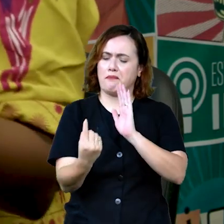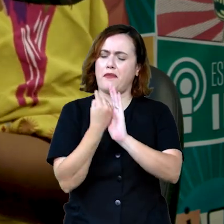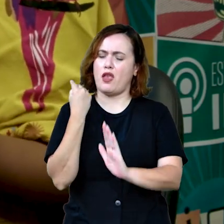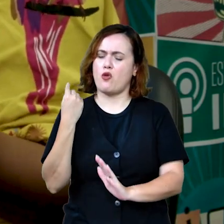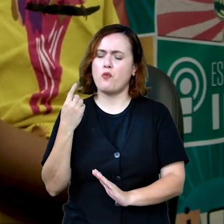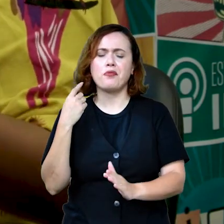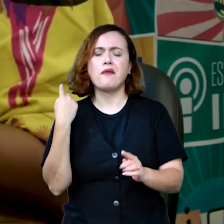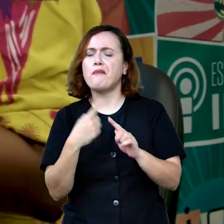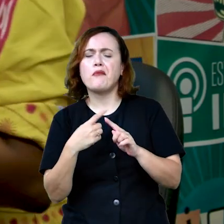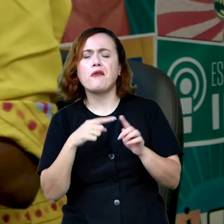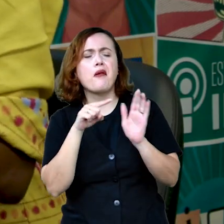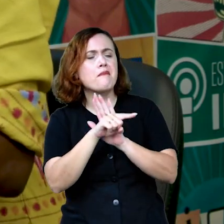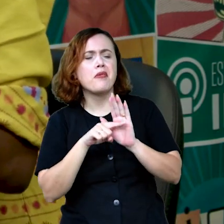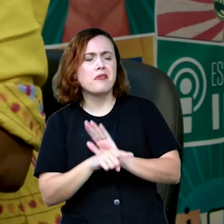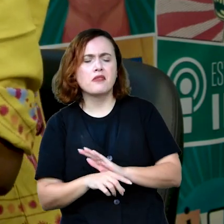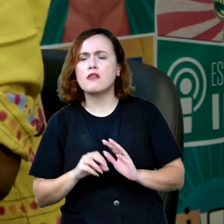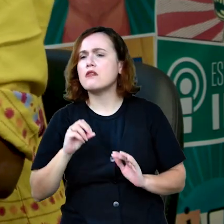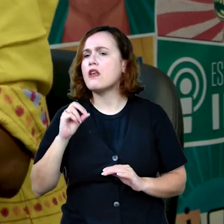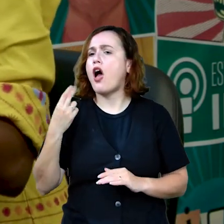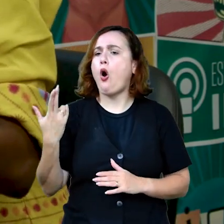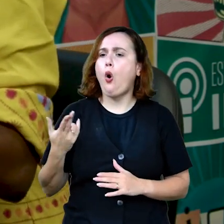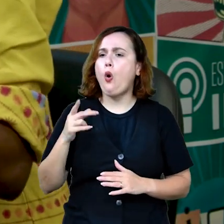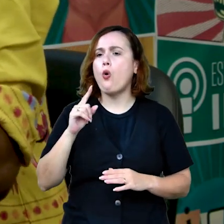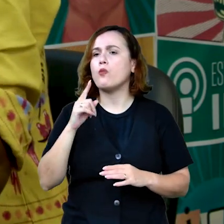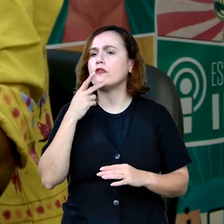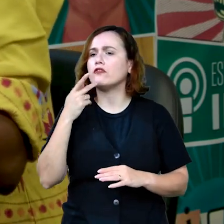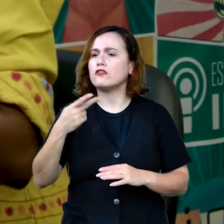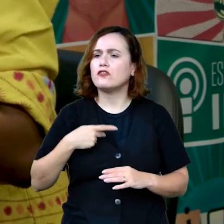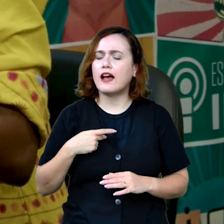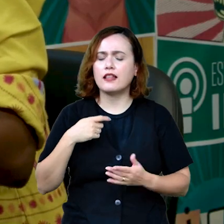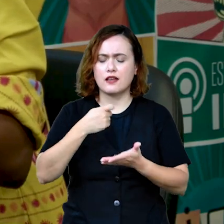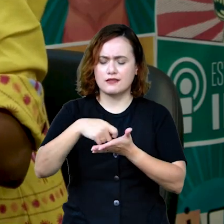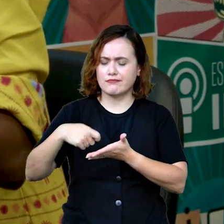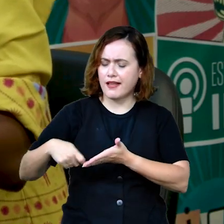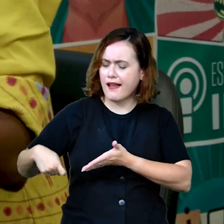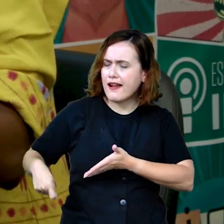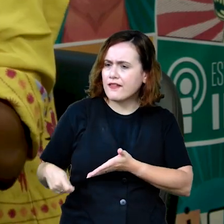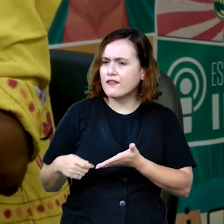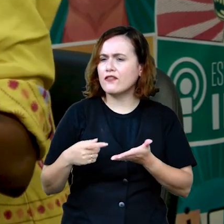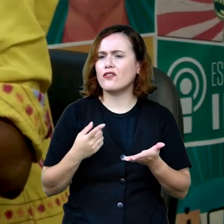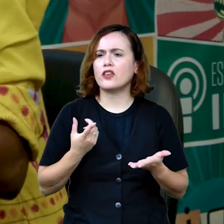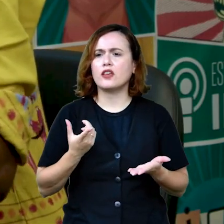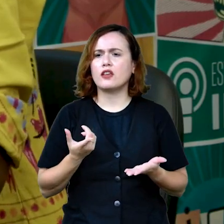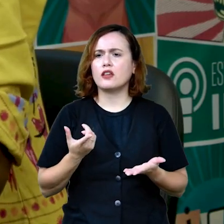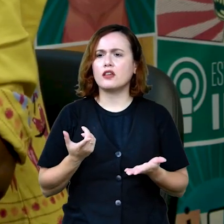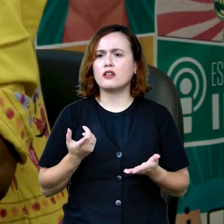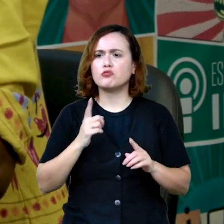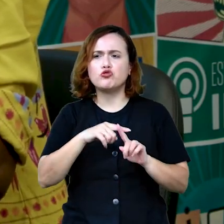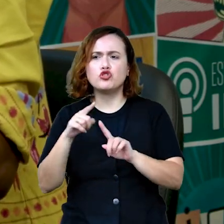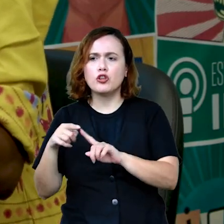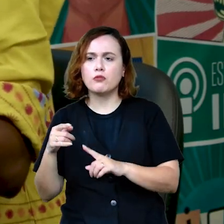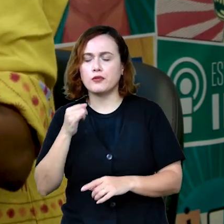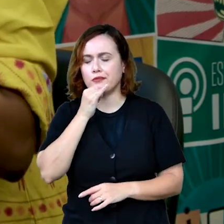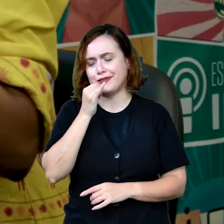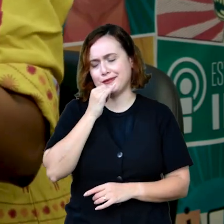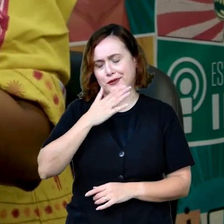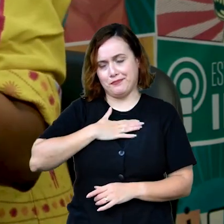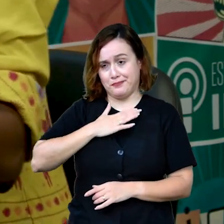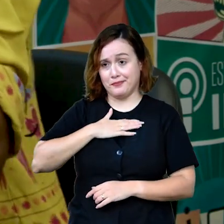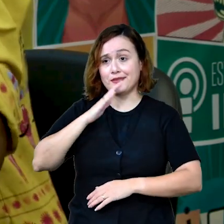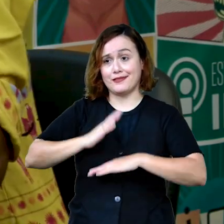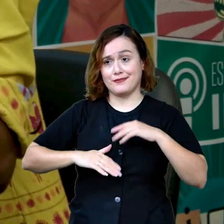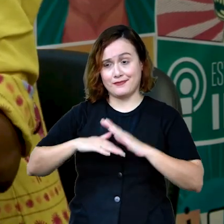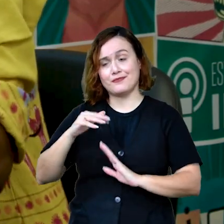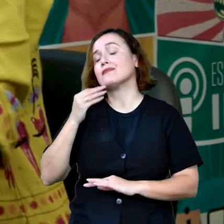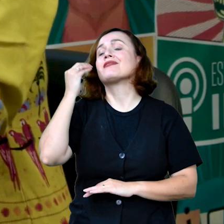Às vezes as pessoas estão questionando a forma como você escreve. E eu estou dizendo isso porque, por ser jornalista, eu não tenho essa escrita acadêmica,